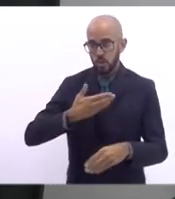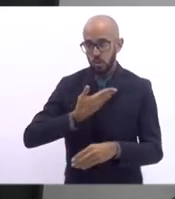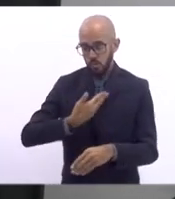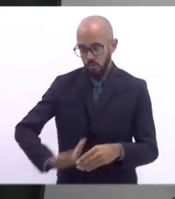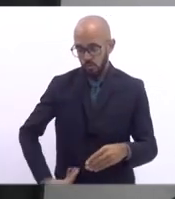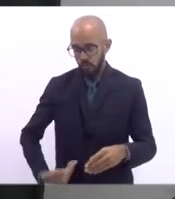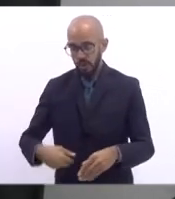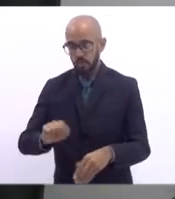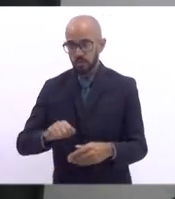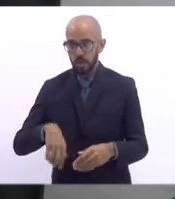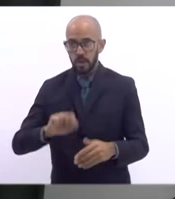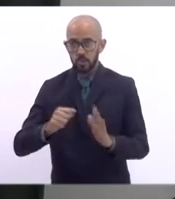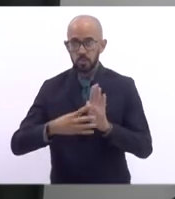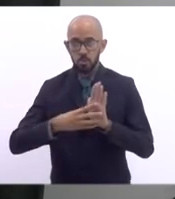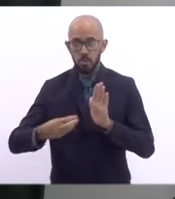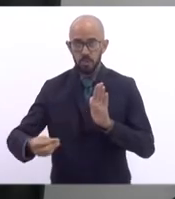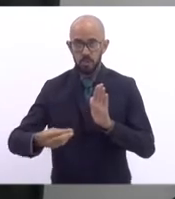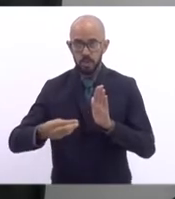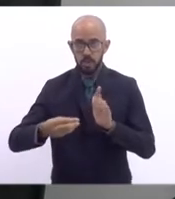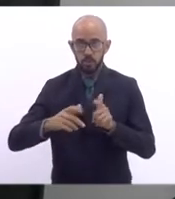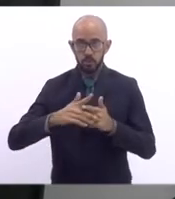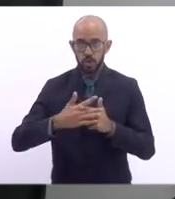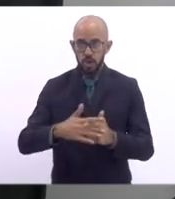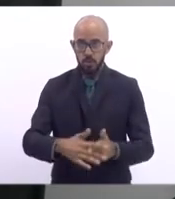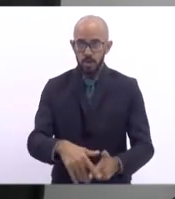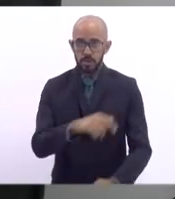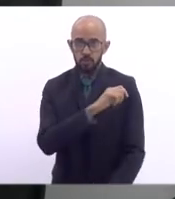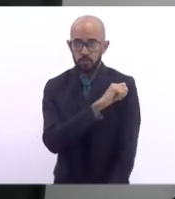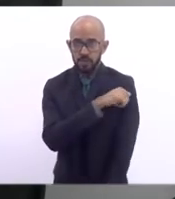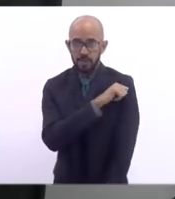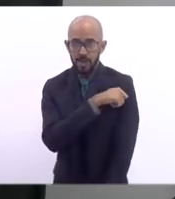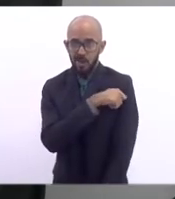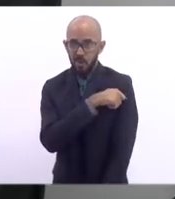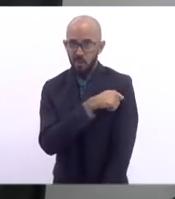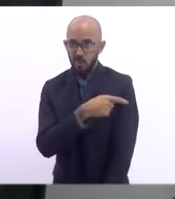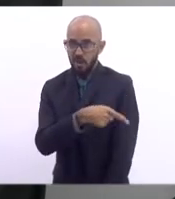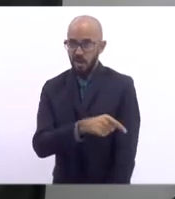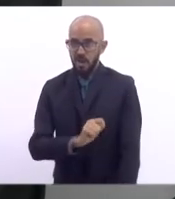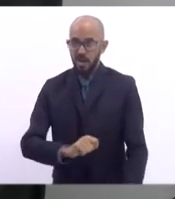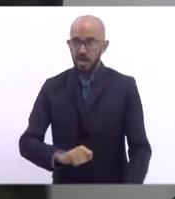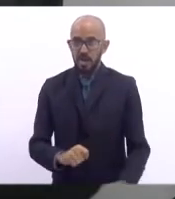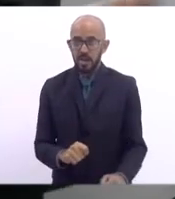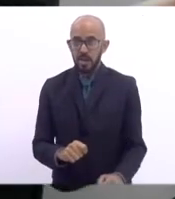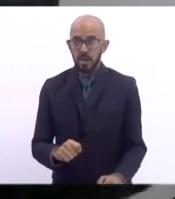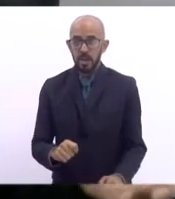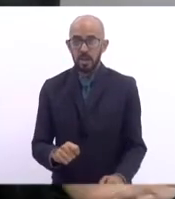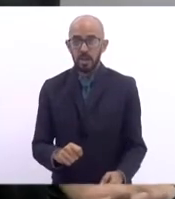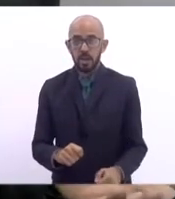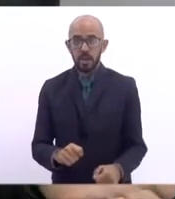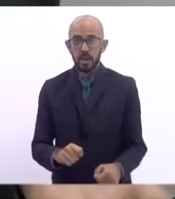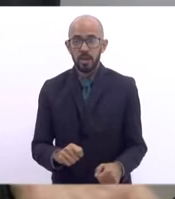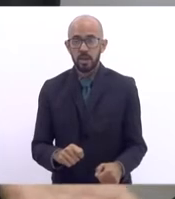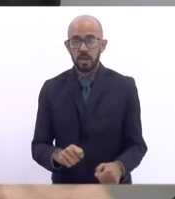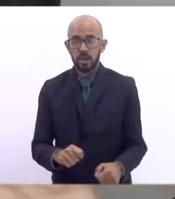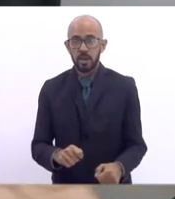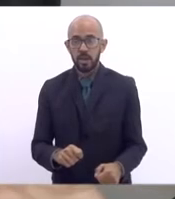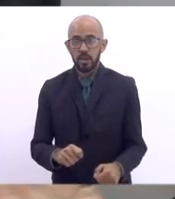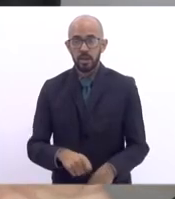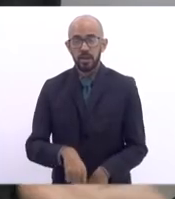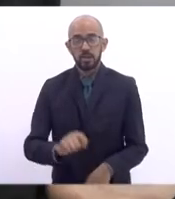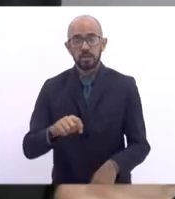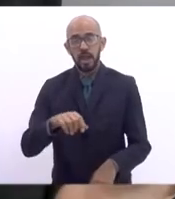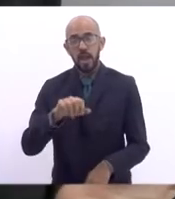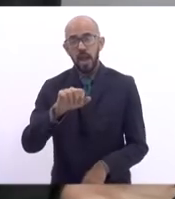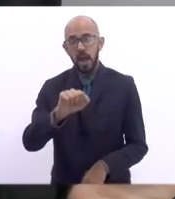no regime de recuperação fiscal ele está adimplente senão não tem regime ele não está